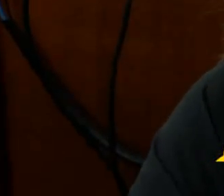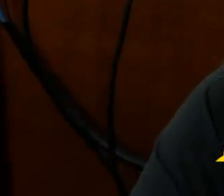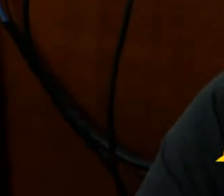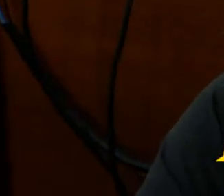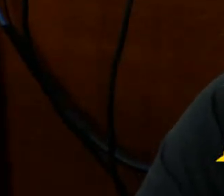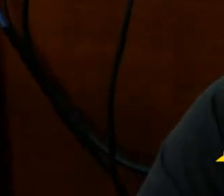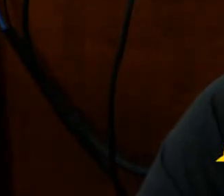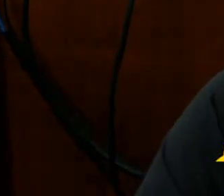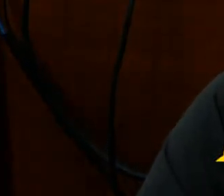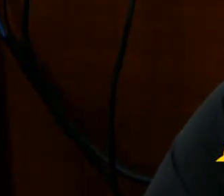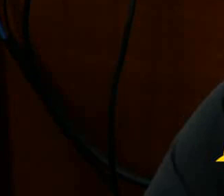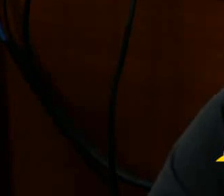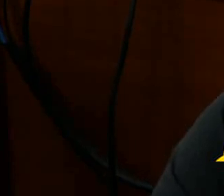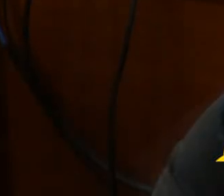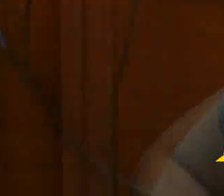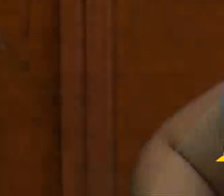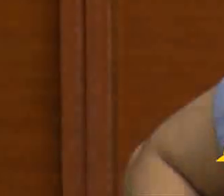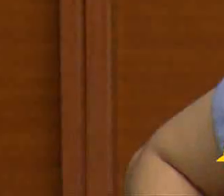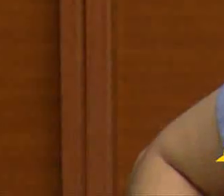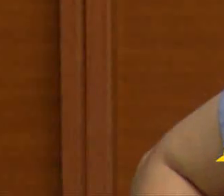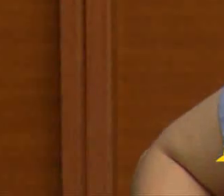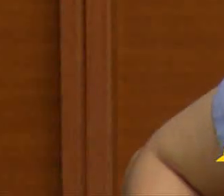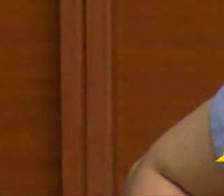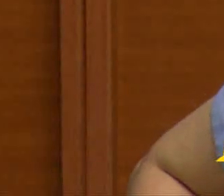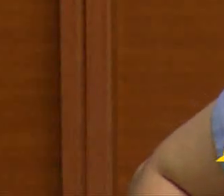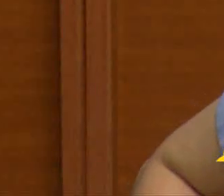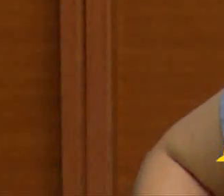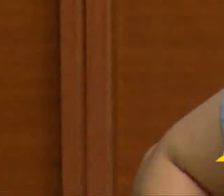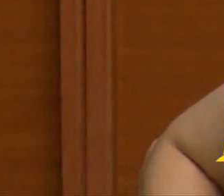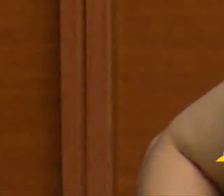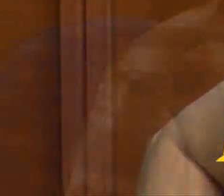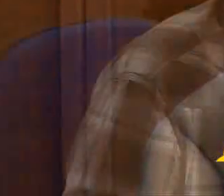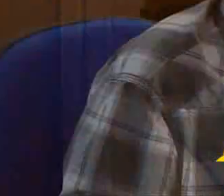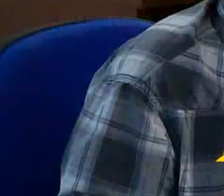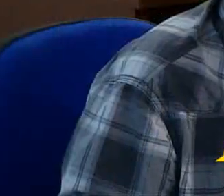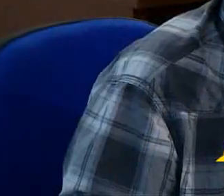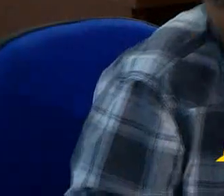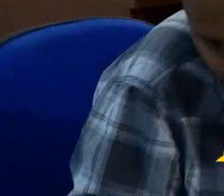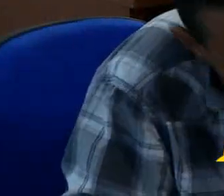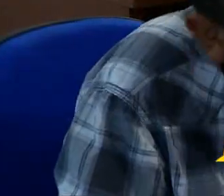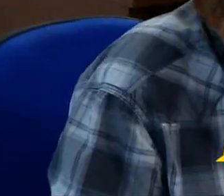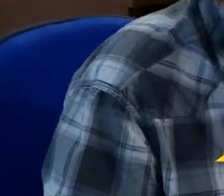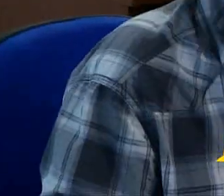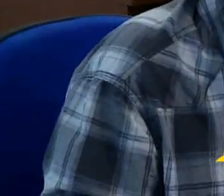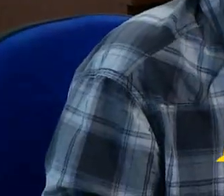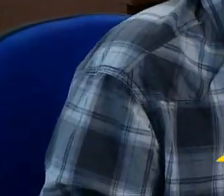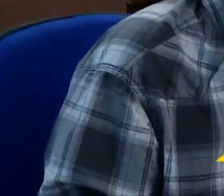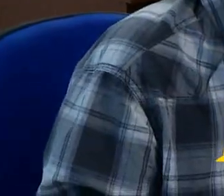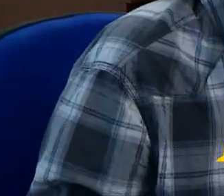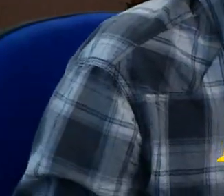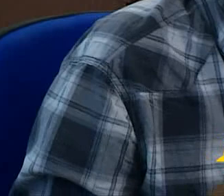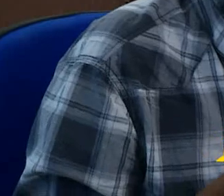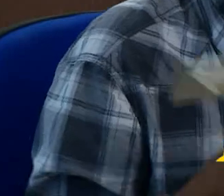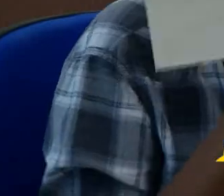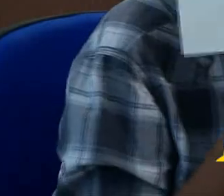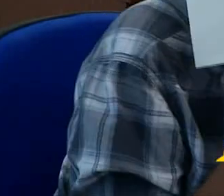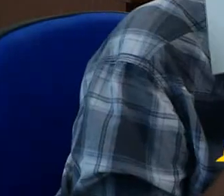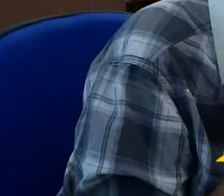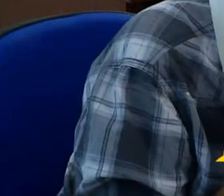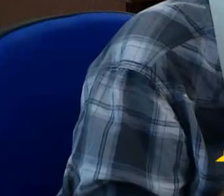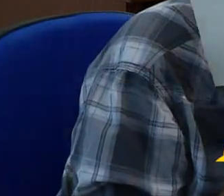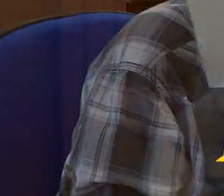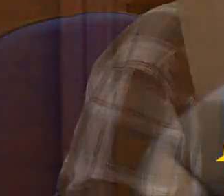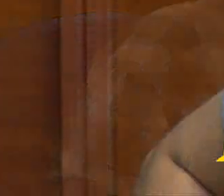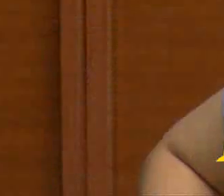coisas que eu nunca entendi. Coisas que eu nunca entendi. Só ouvi dizer que